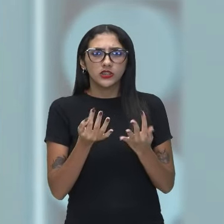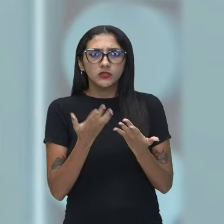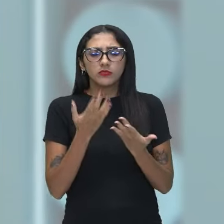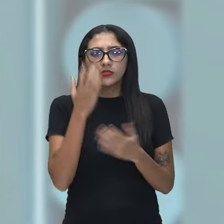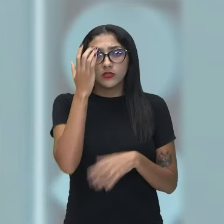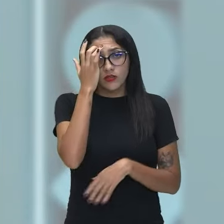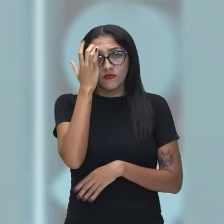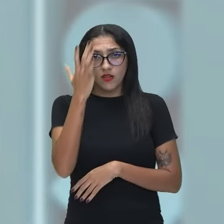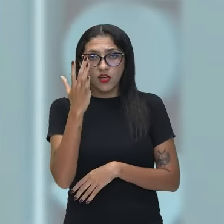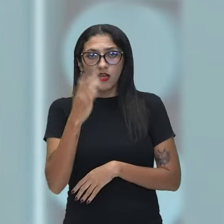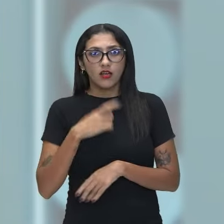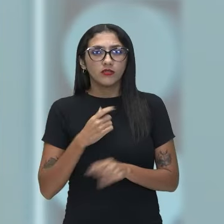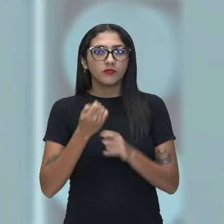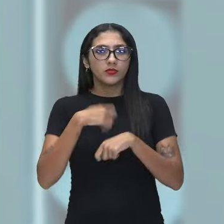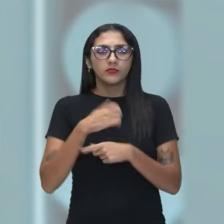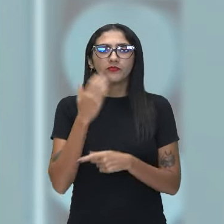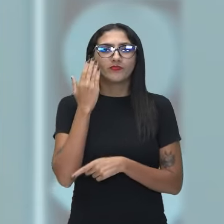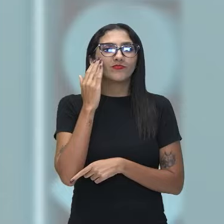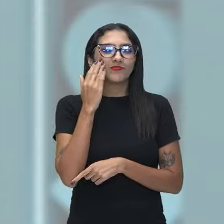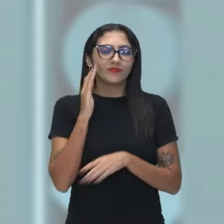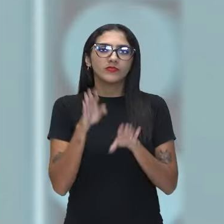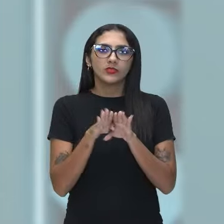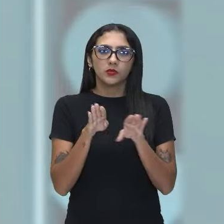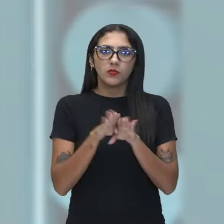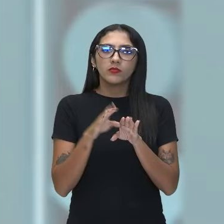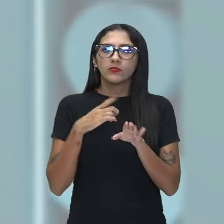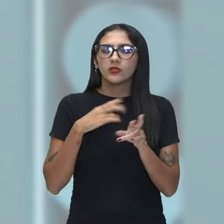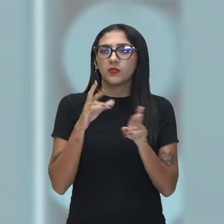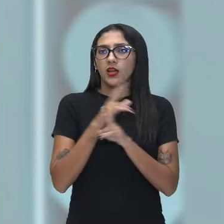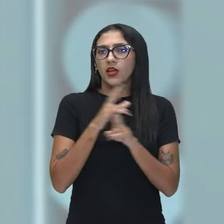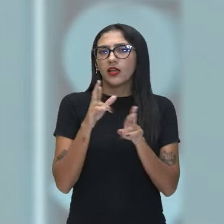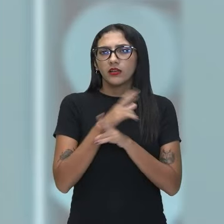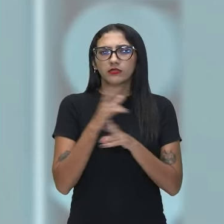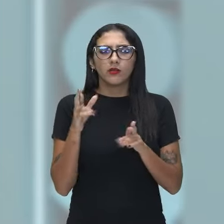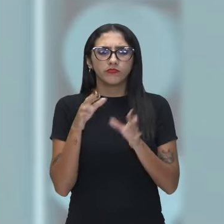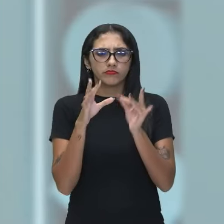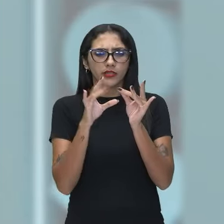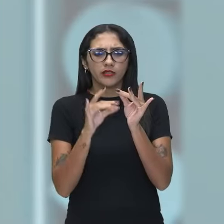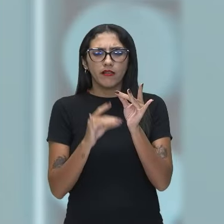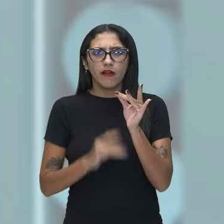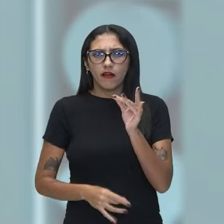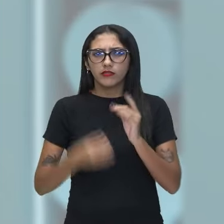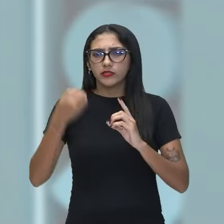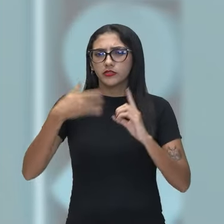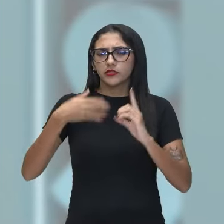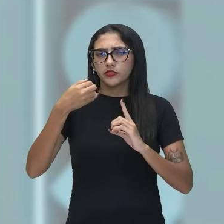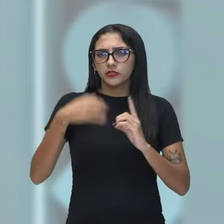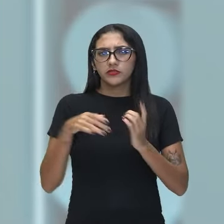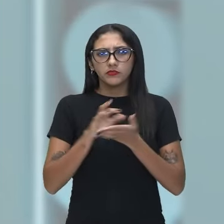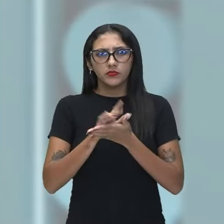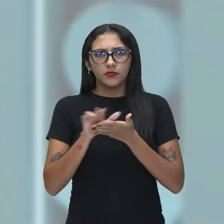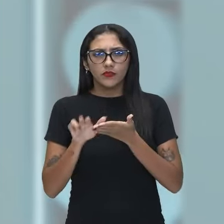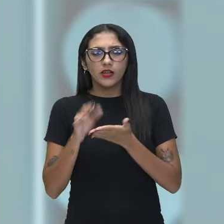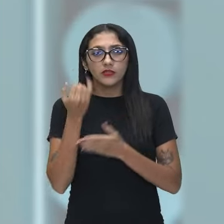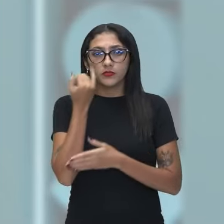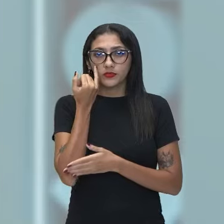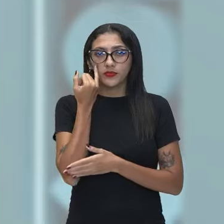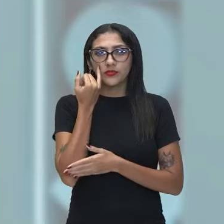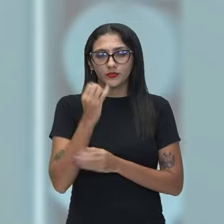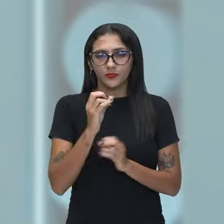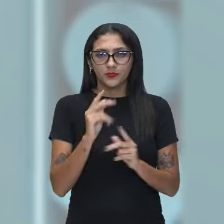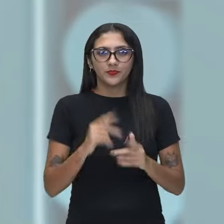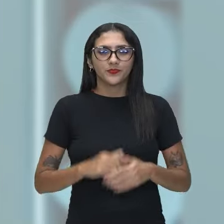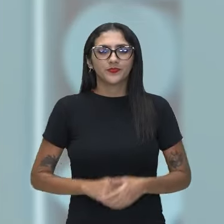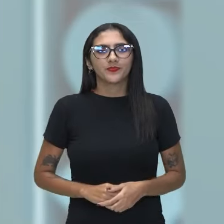forma justamente aí relacionada a uma coisa mais descritiva, mais indicativa das informações principais,